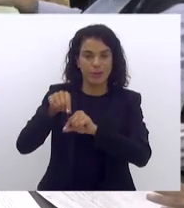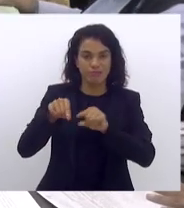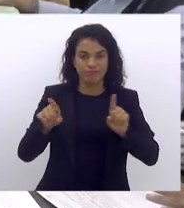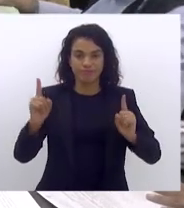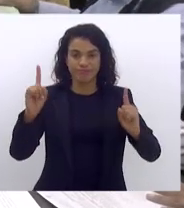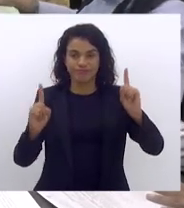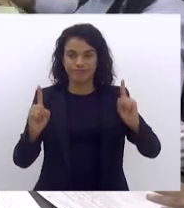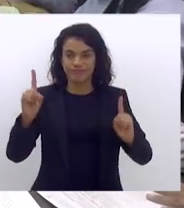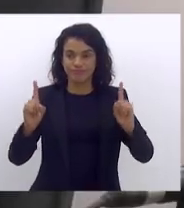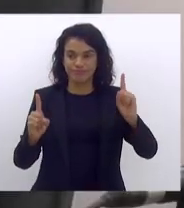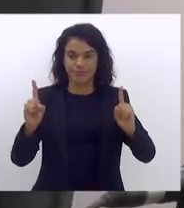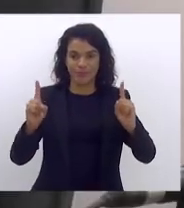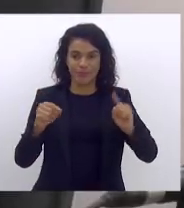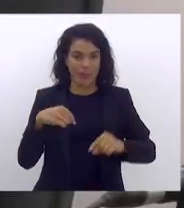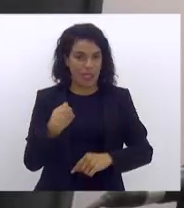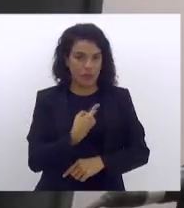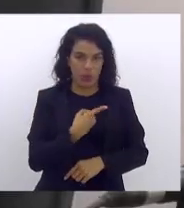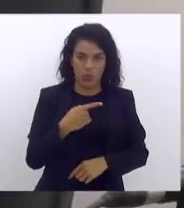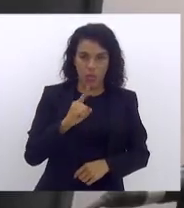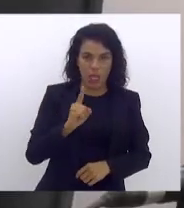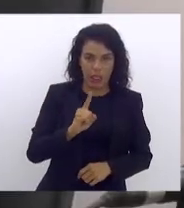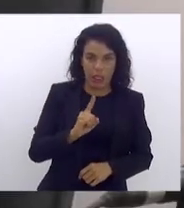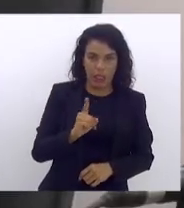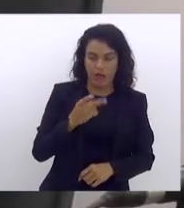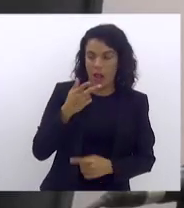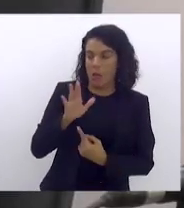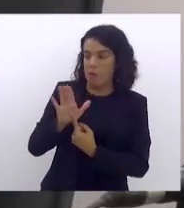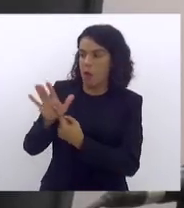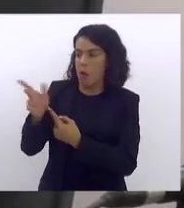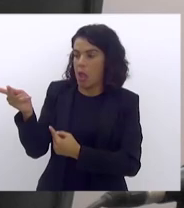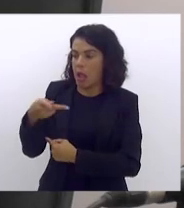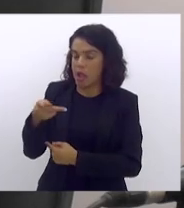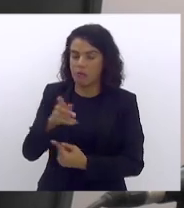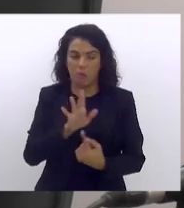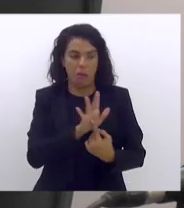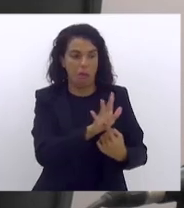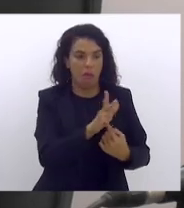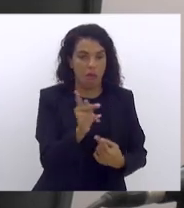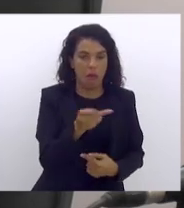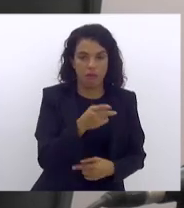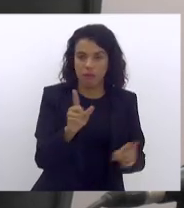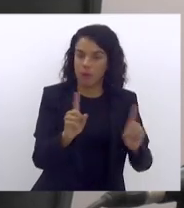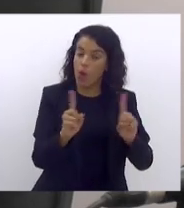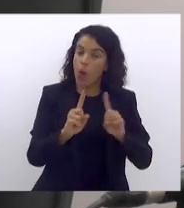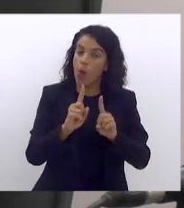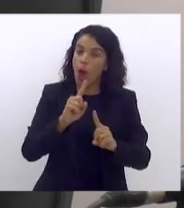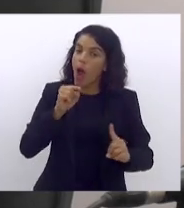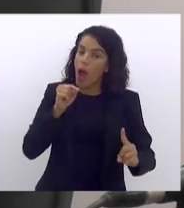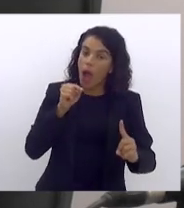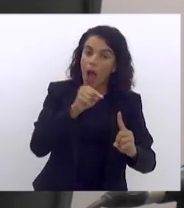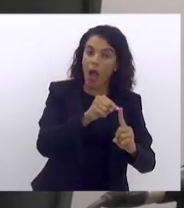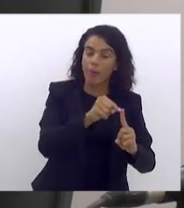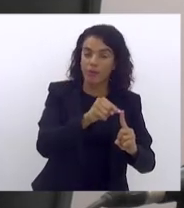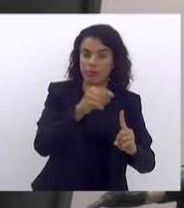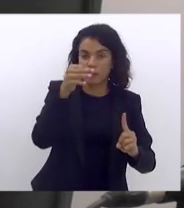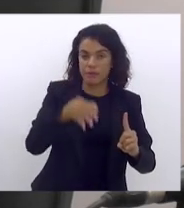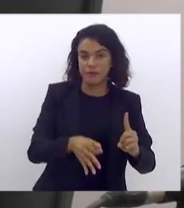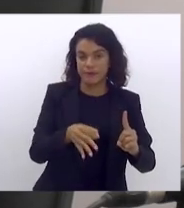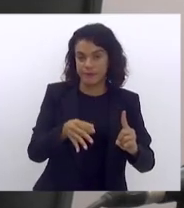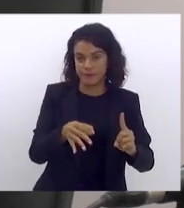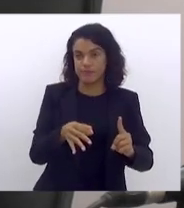só para deixar claro, a gente não está aqui consagrando o apontamento de fonte genérica. O apontamento é específico. Adoto essa